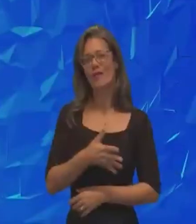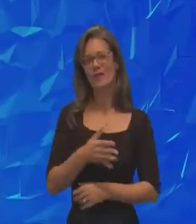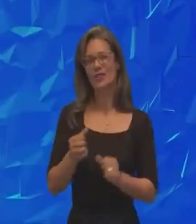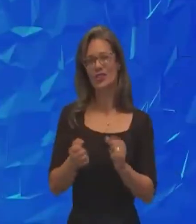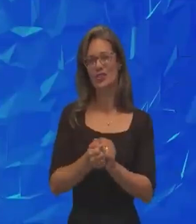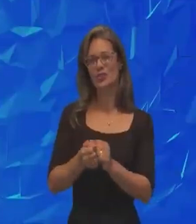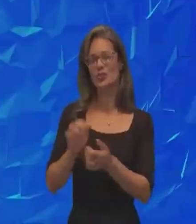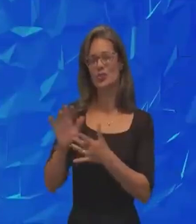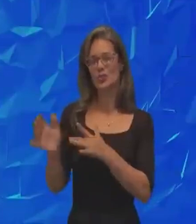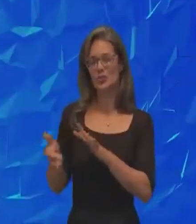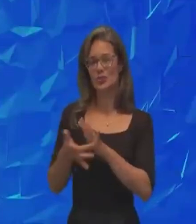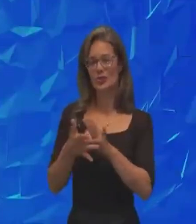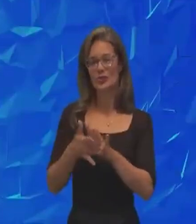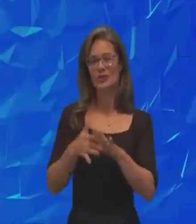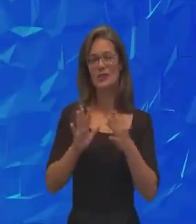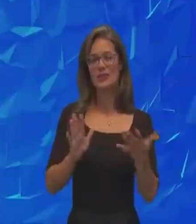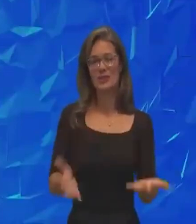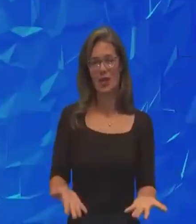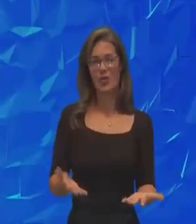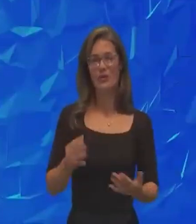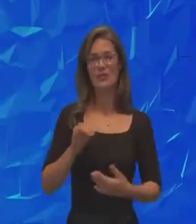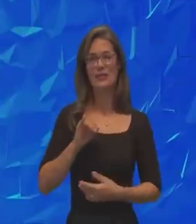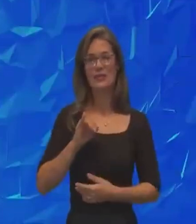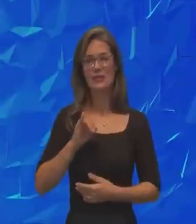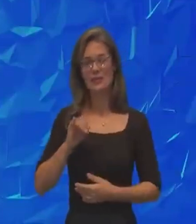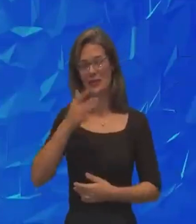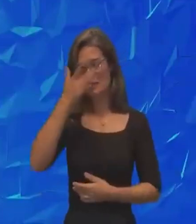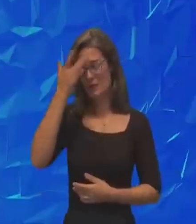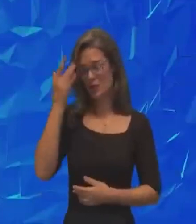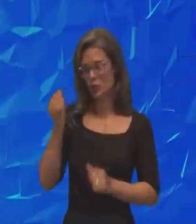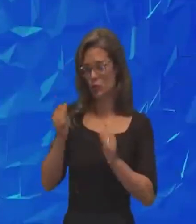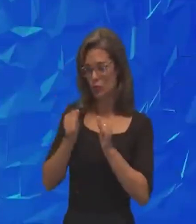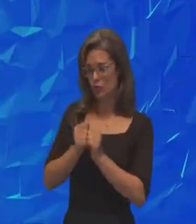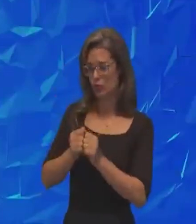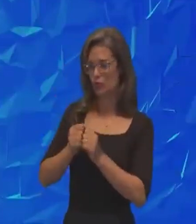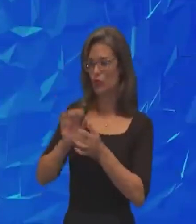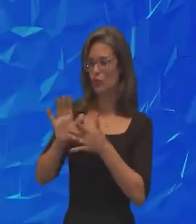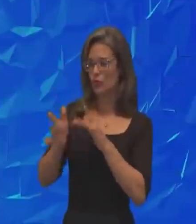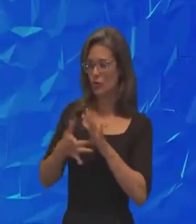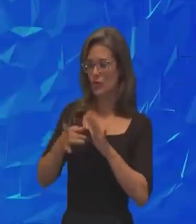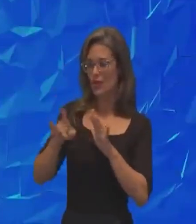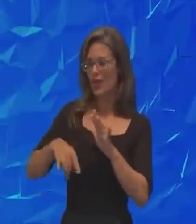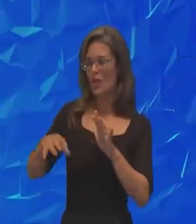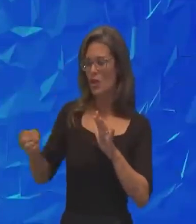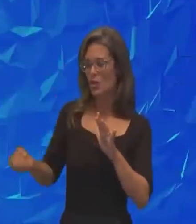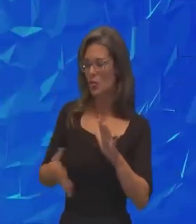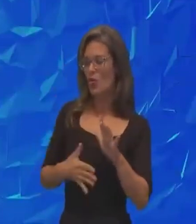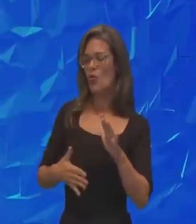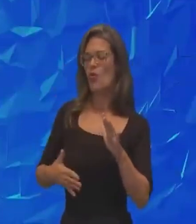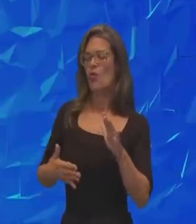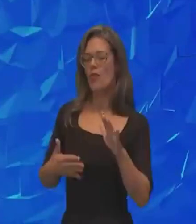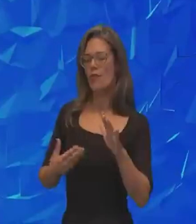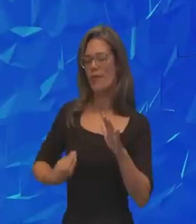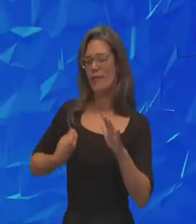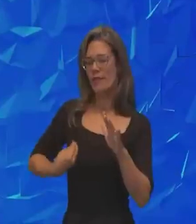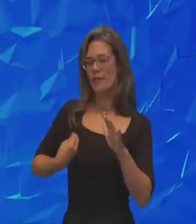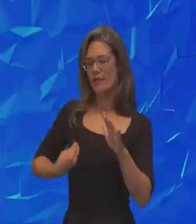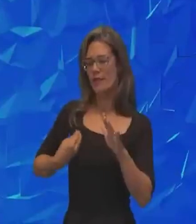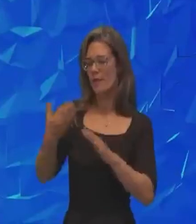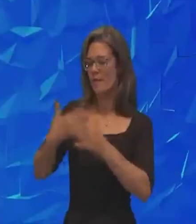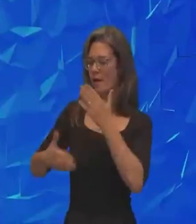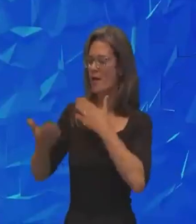Diz: e assim, se alguém está em Cristo, é nova criatura. As coisas antigas